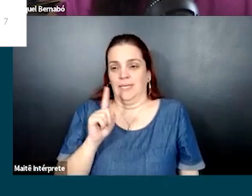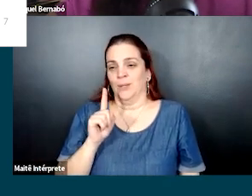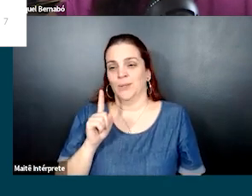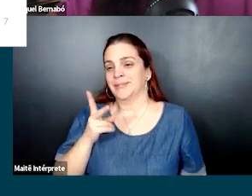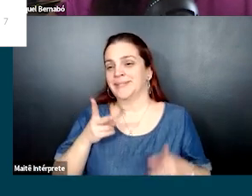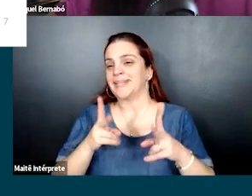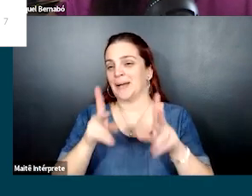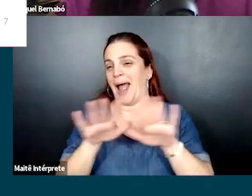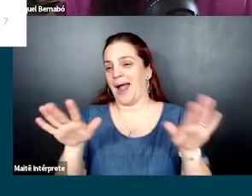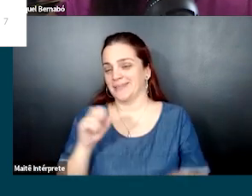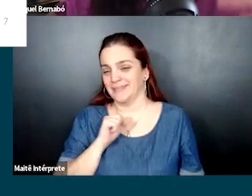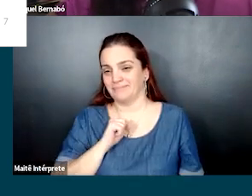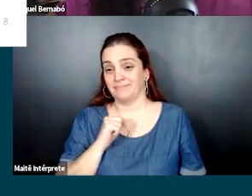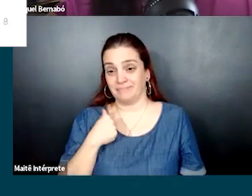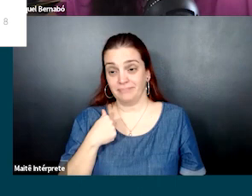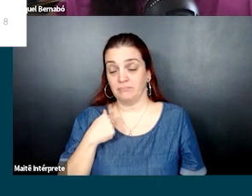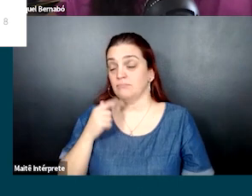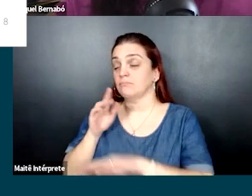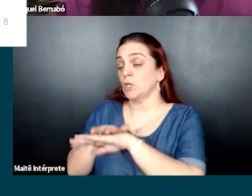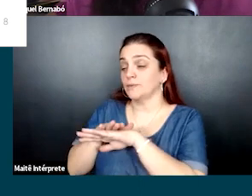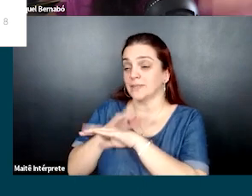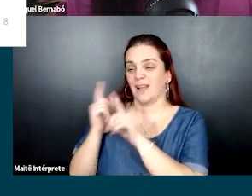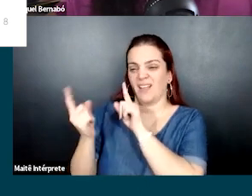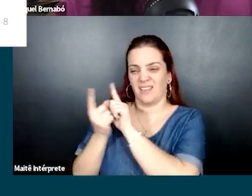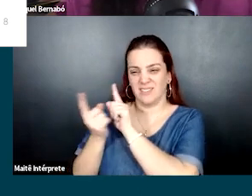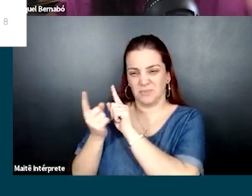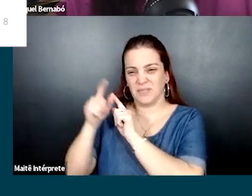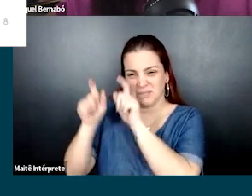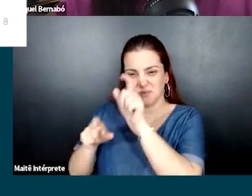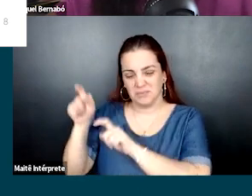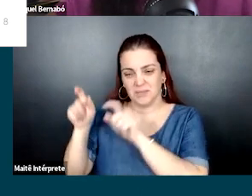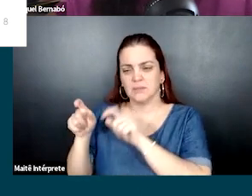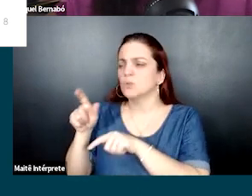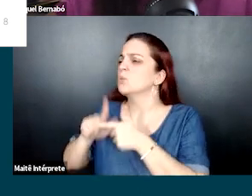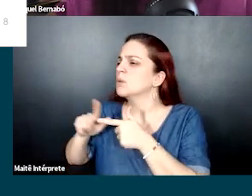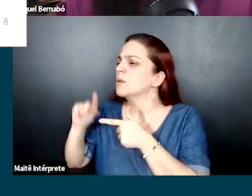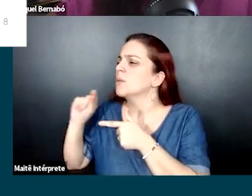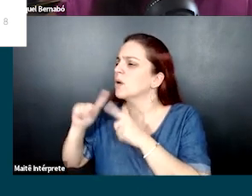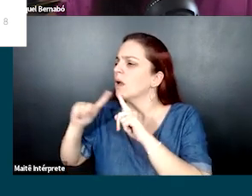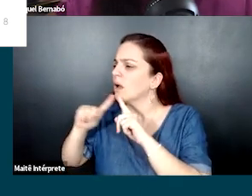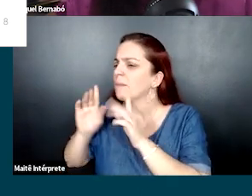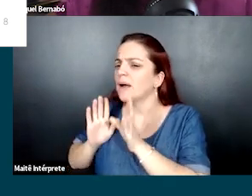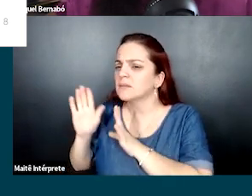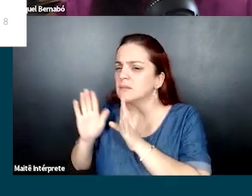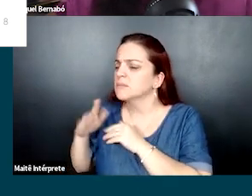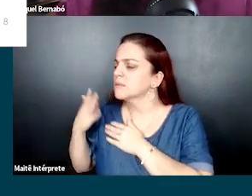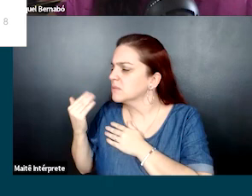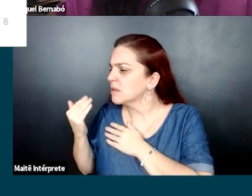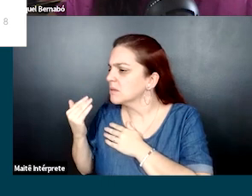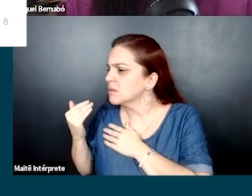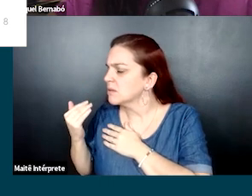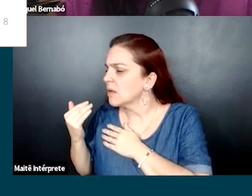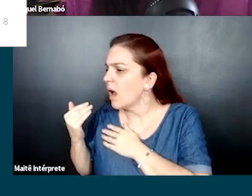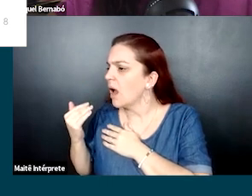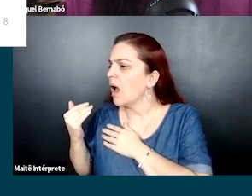isso acontece. Quando eu fui falar com o pessoal de atendimento e descobri dessas centenas de reclamações que existiam com relação à